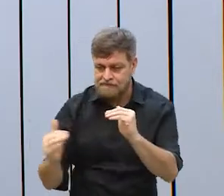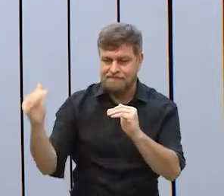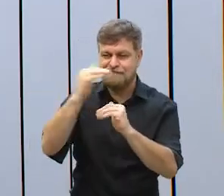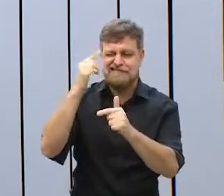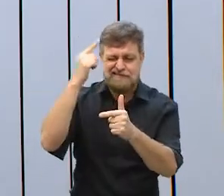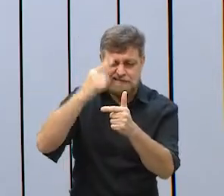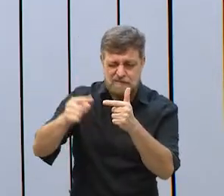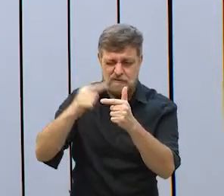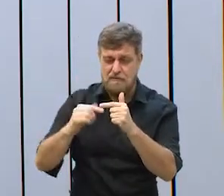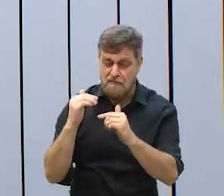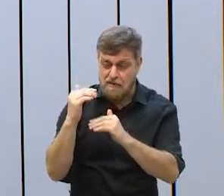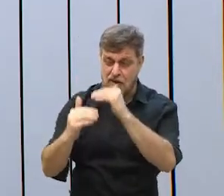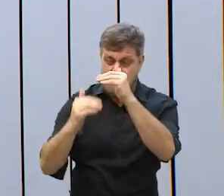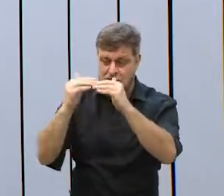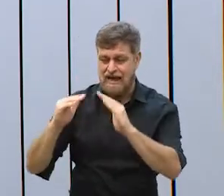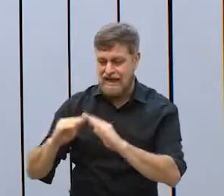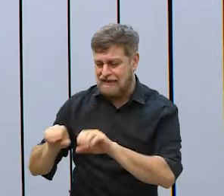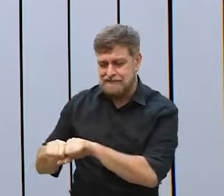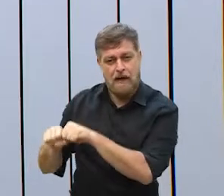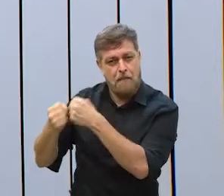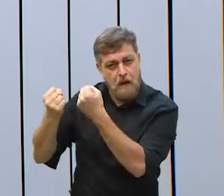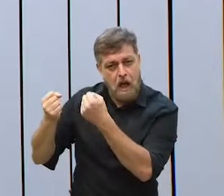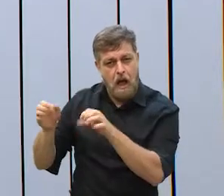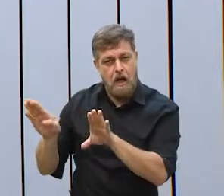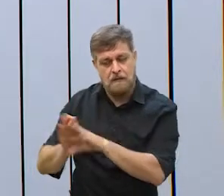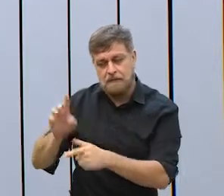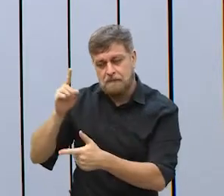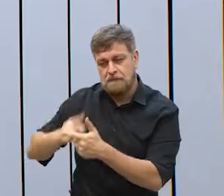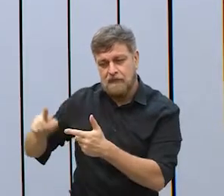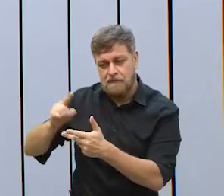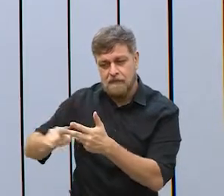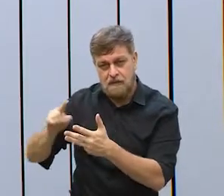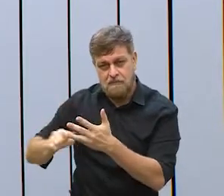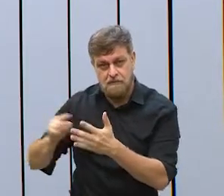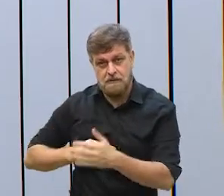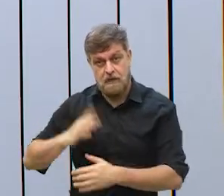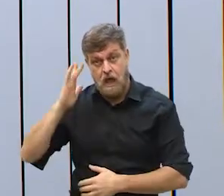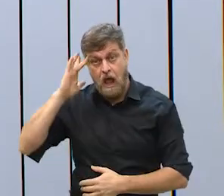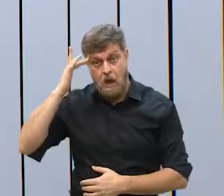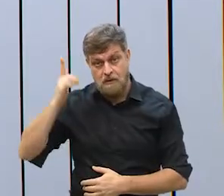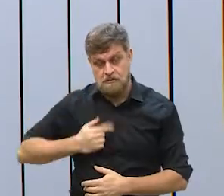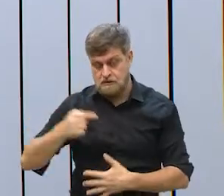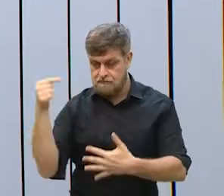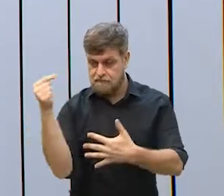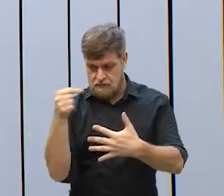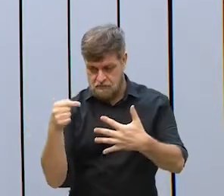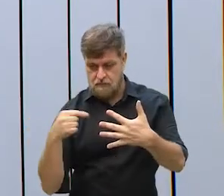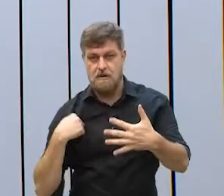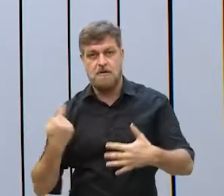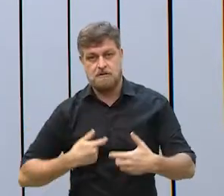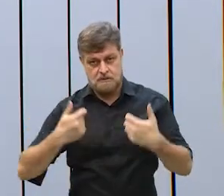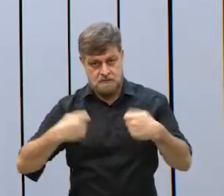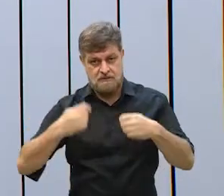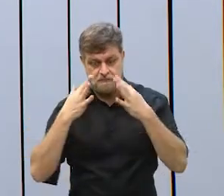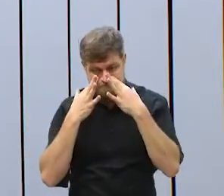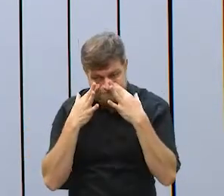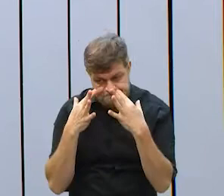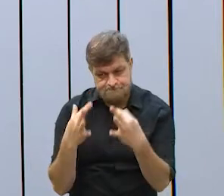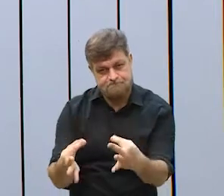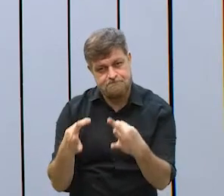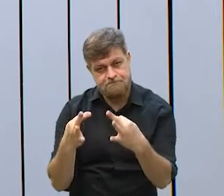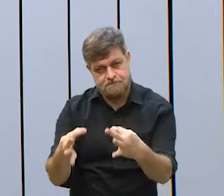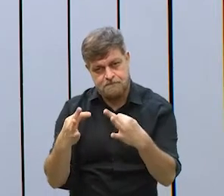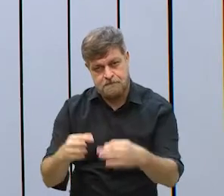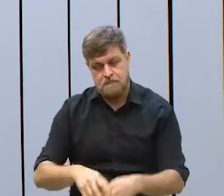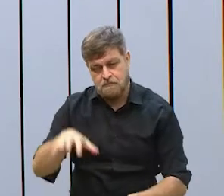alto, já é uma destruição de lar, algum outro tipo de situação. Então, eu acho que esses pontos nós precisamos trazer esse olhar para